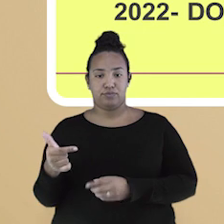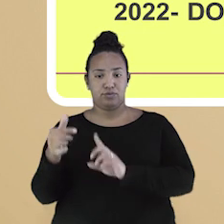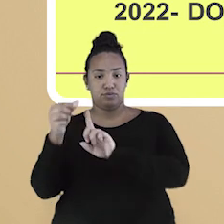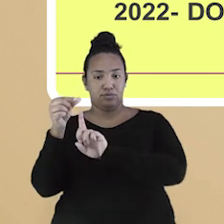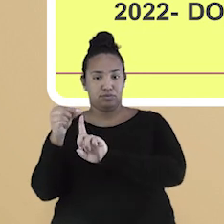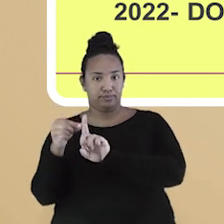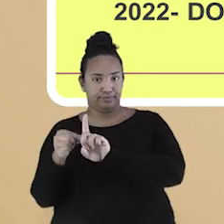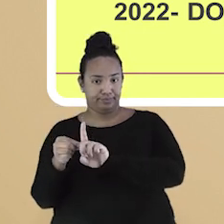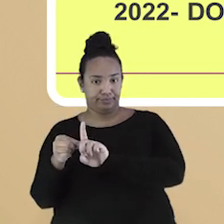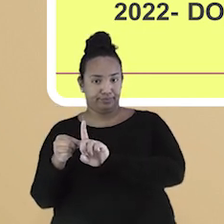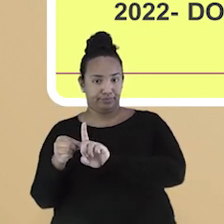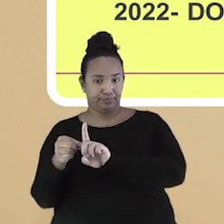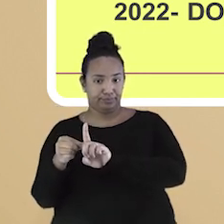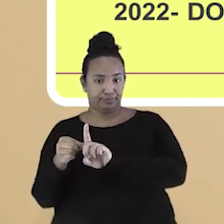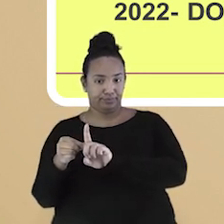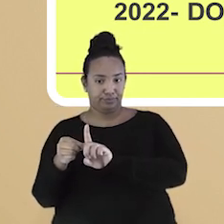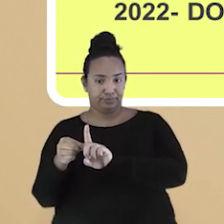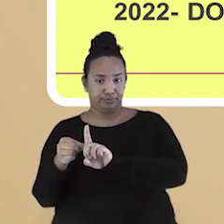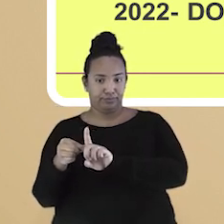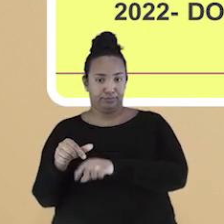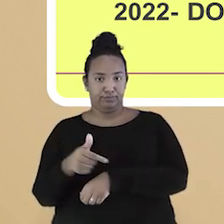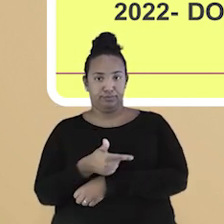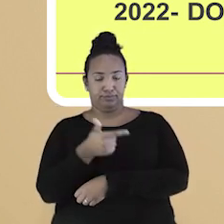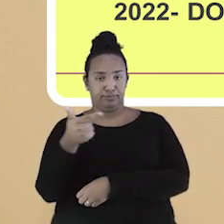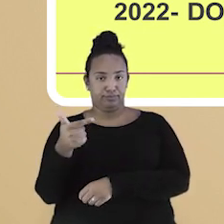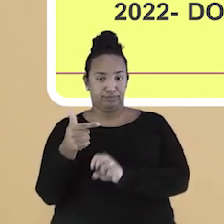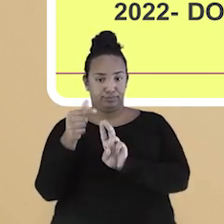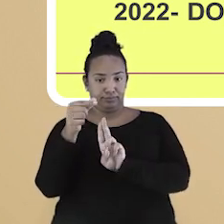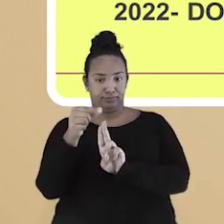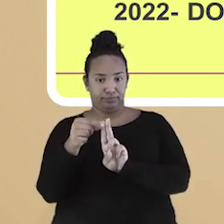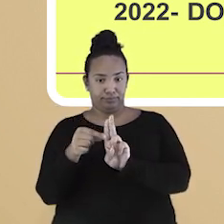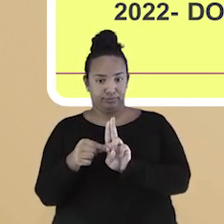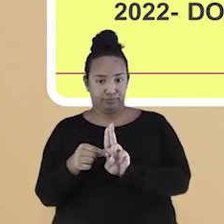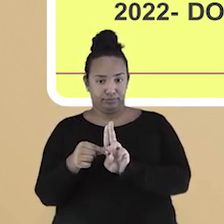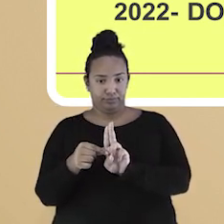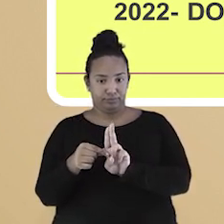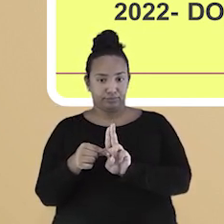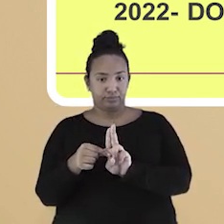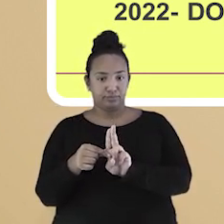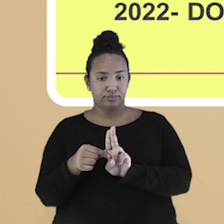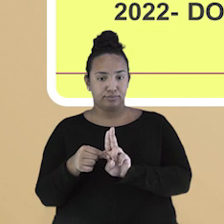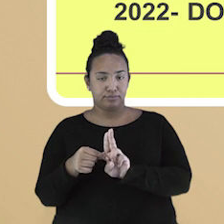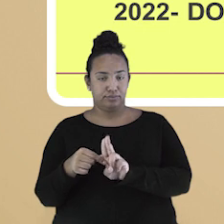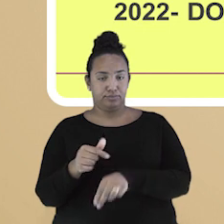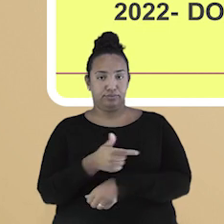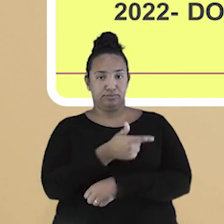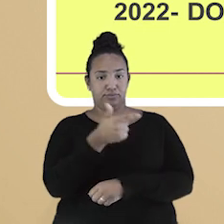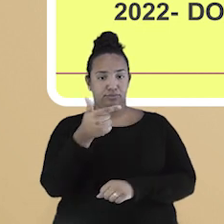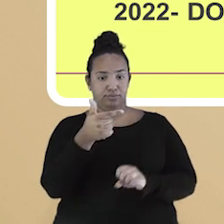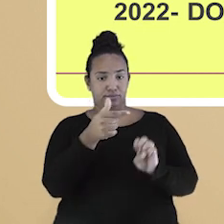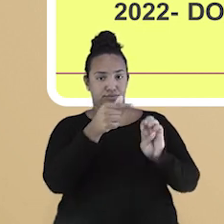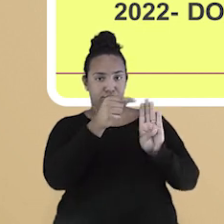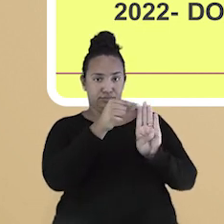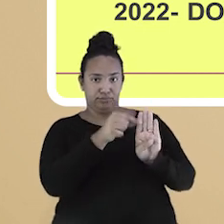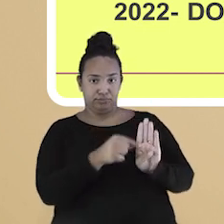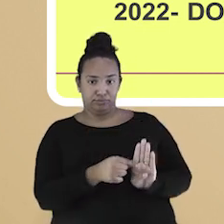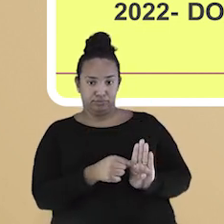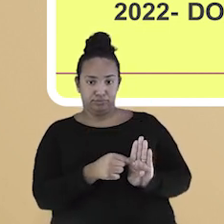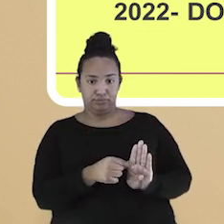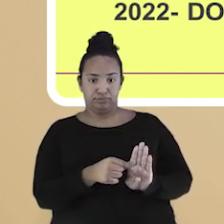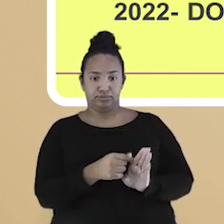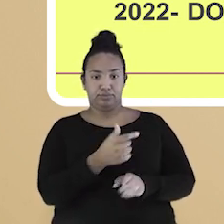unidades, 2 dezenas e 2 unidades de milhar. Então,